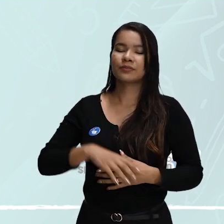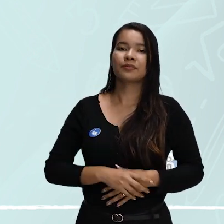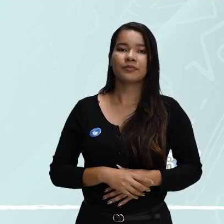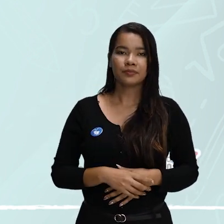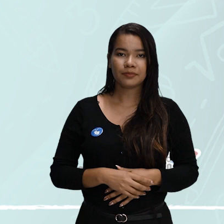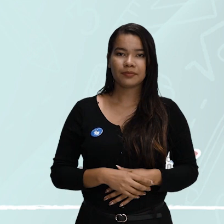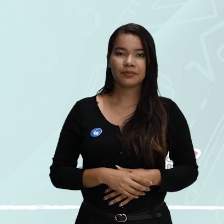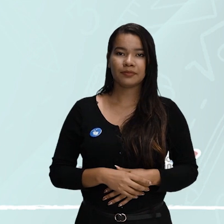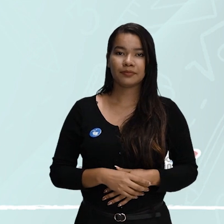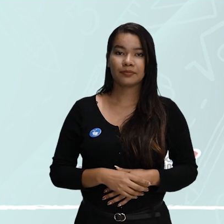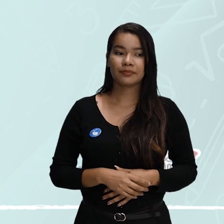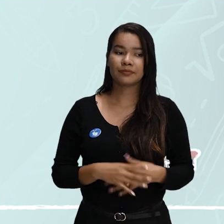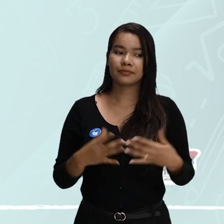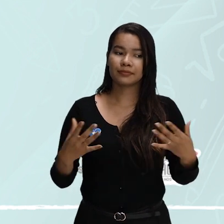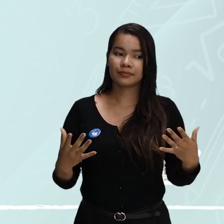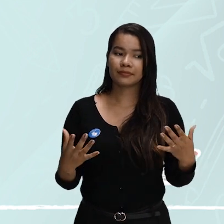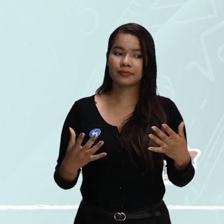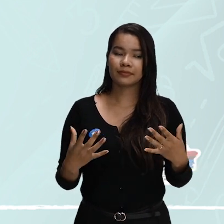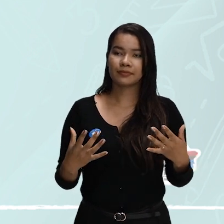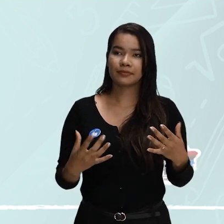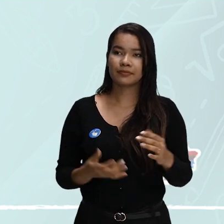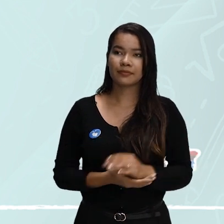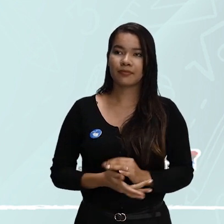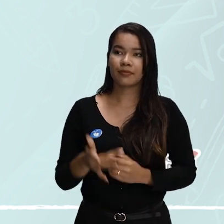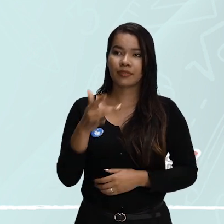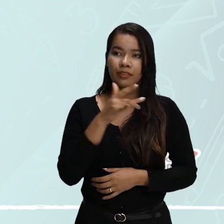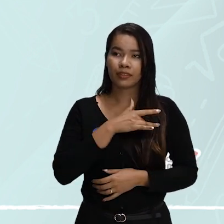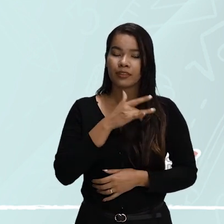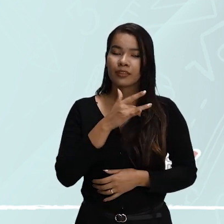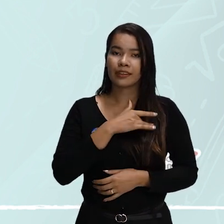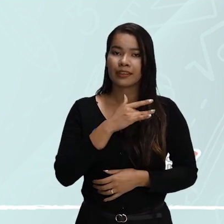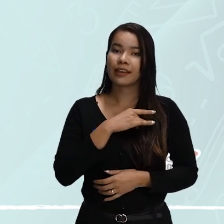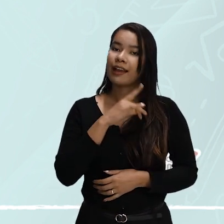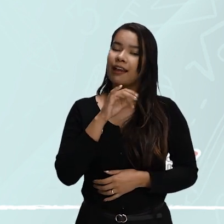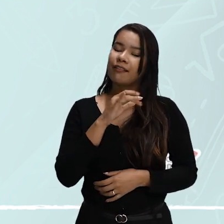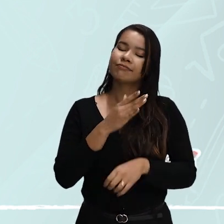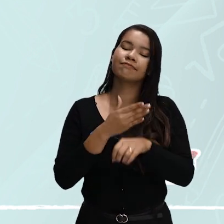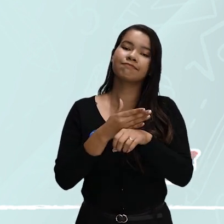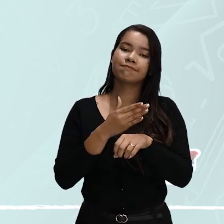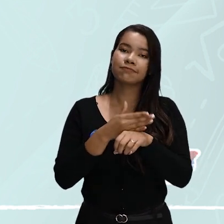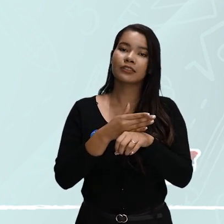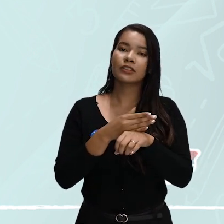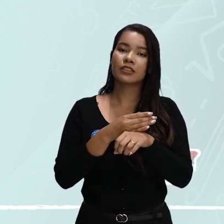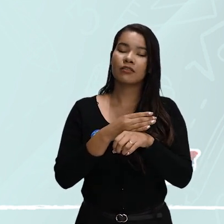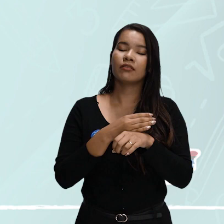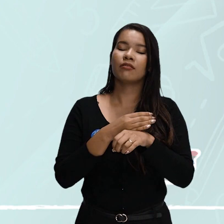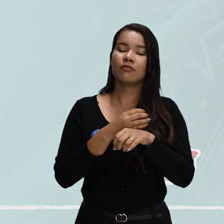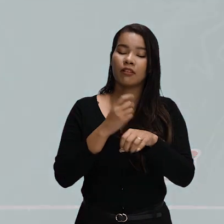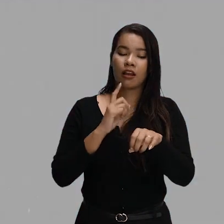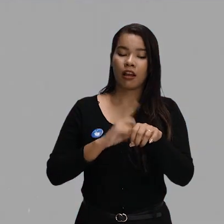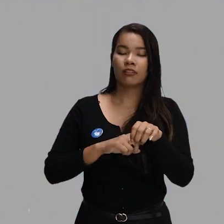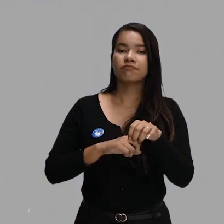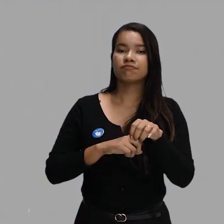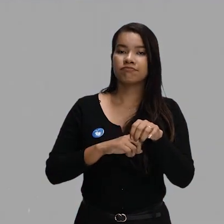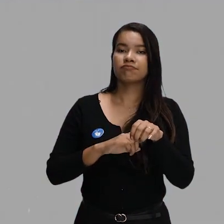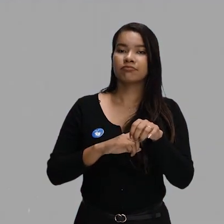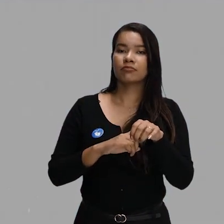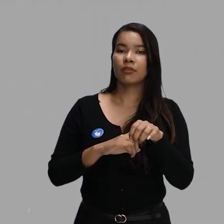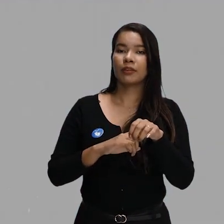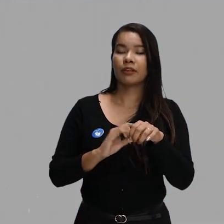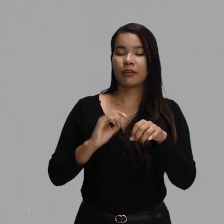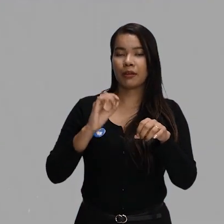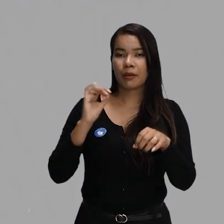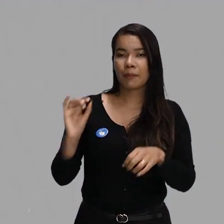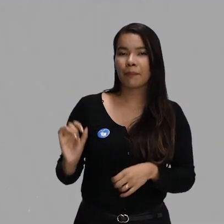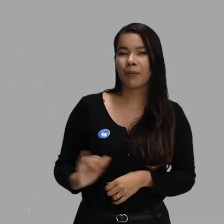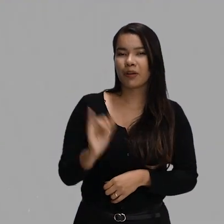Souzandrade. Bom, o romantismo é um período muito rico e não fica só por